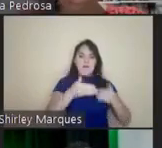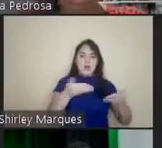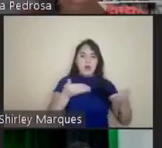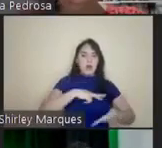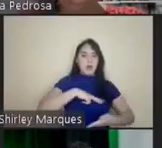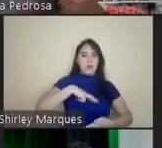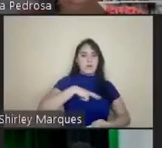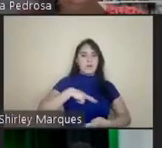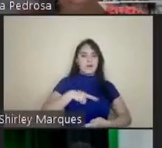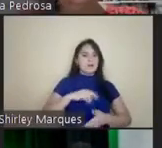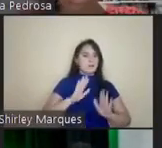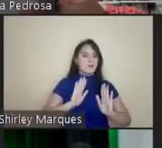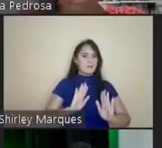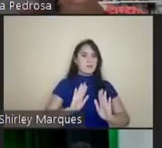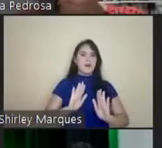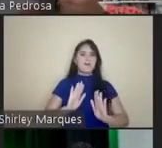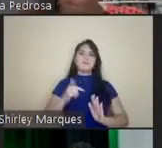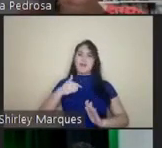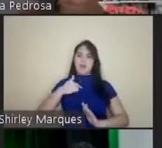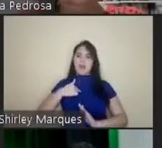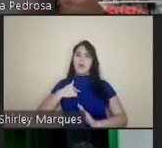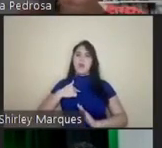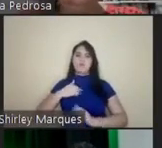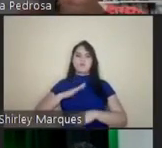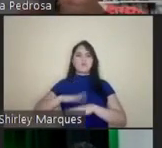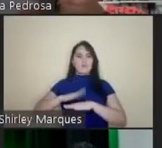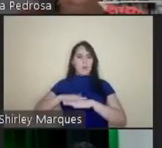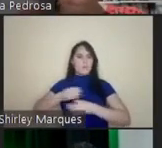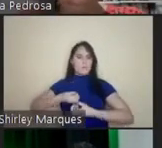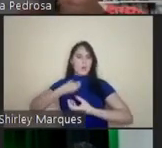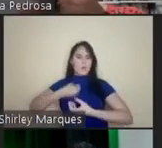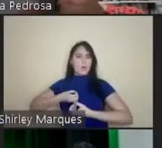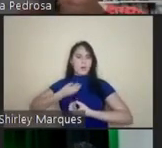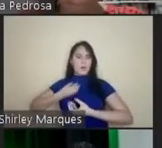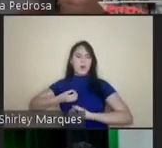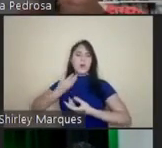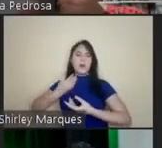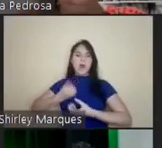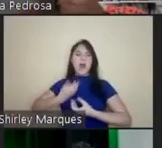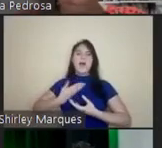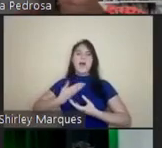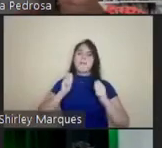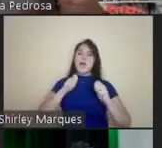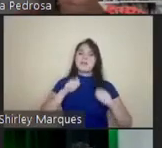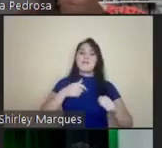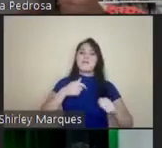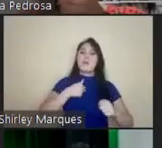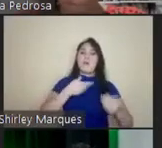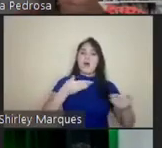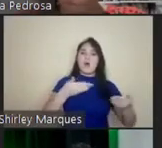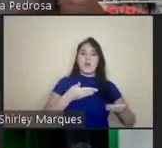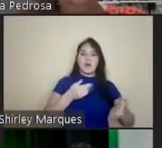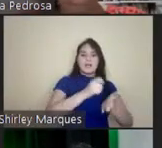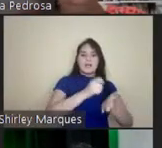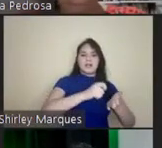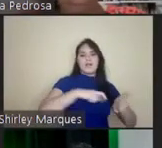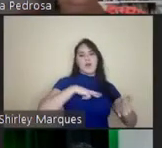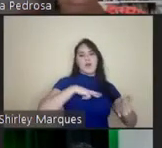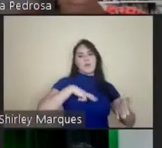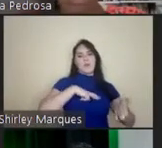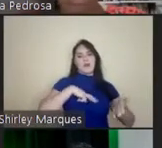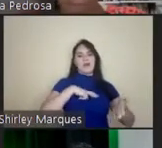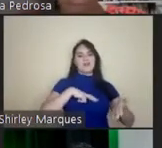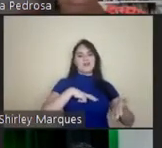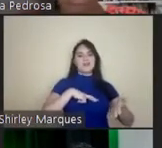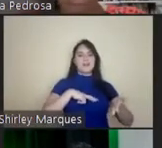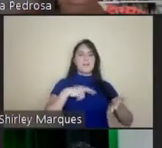Mas é só porque eu fui poeta, ou sou ainda, que eu pude escrever esse livro, né? Pude trazer a beleza, porque